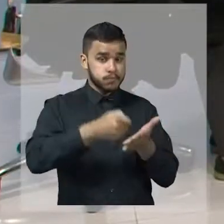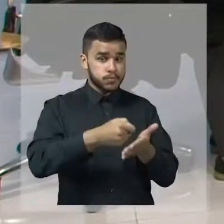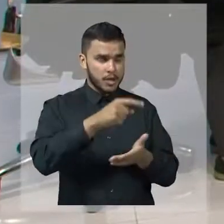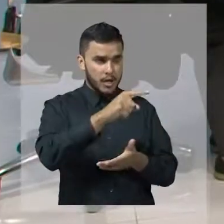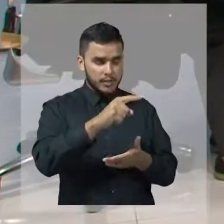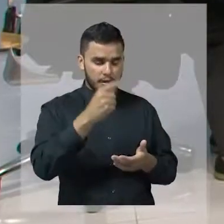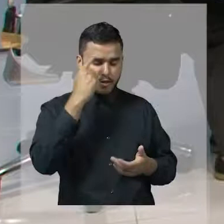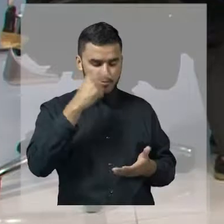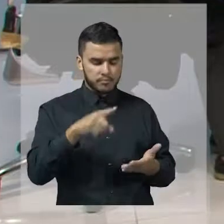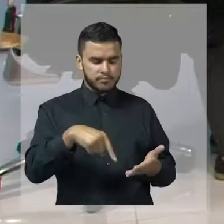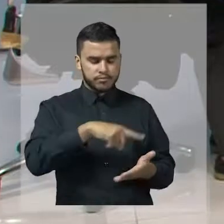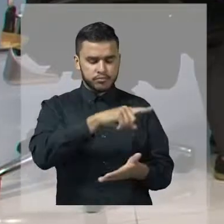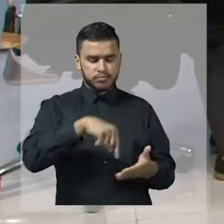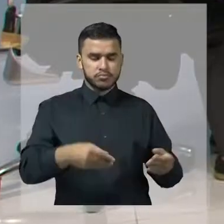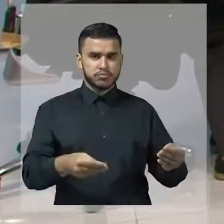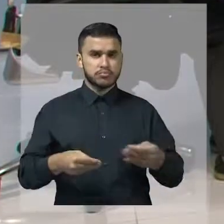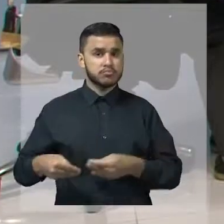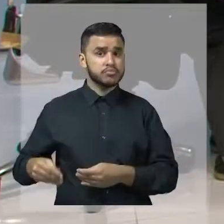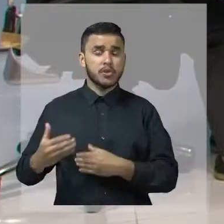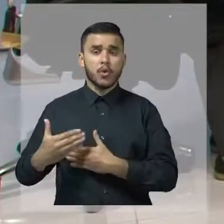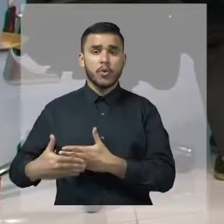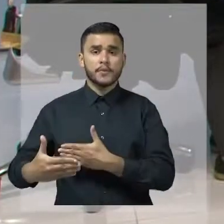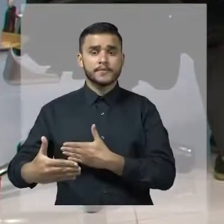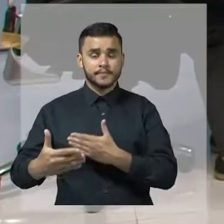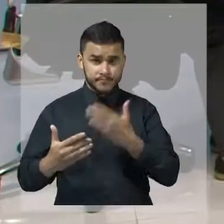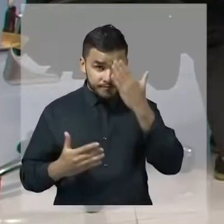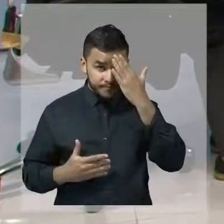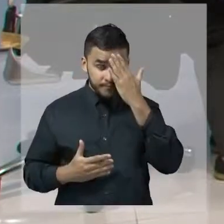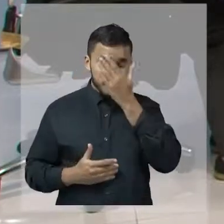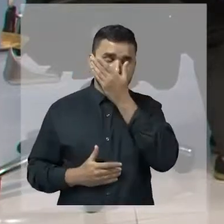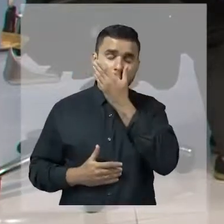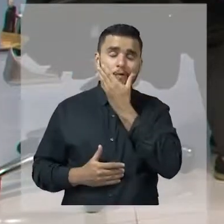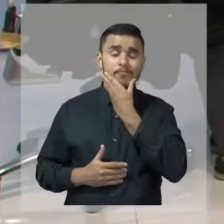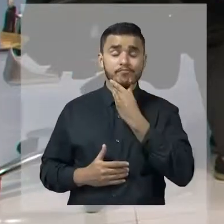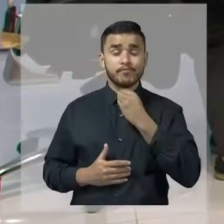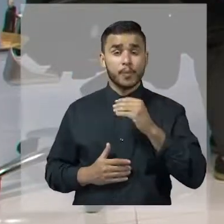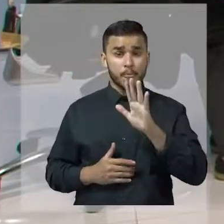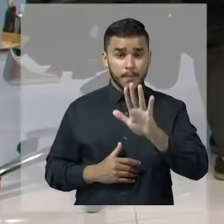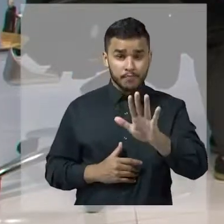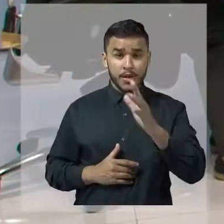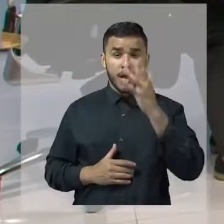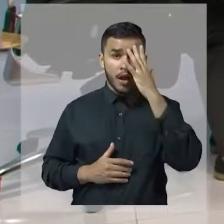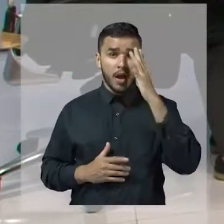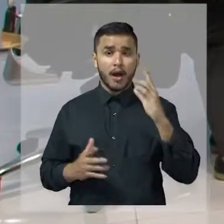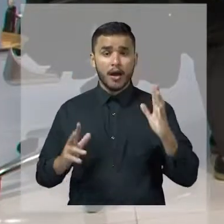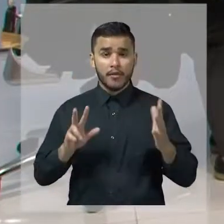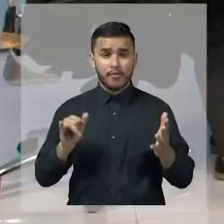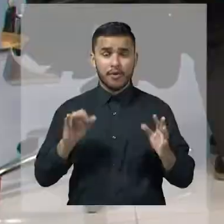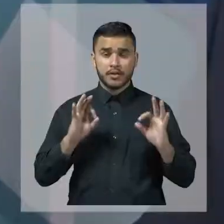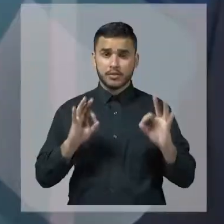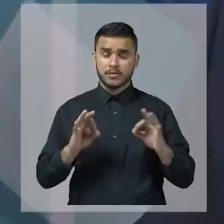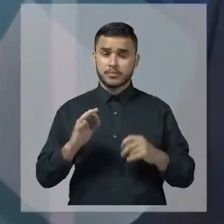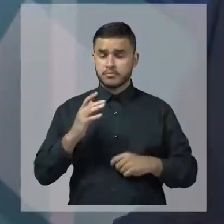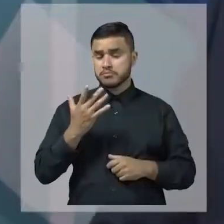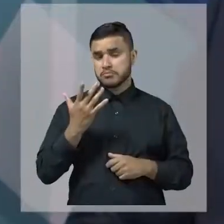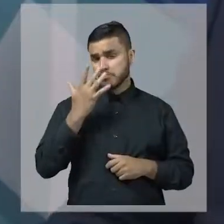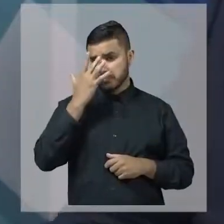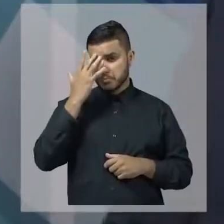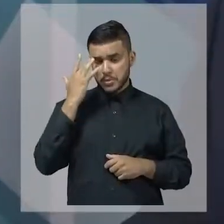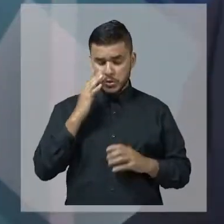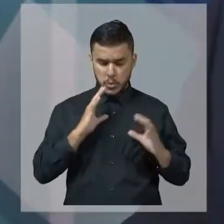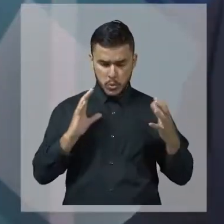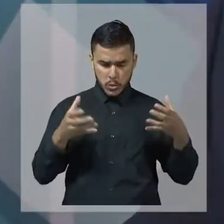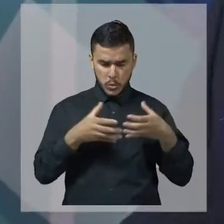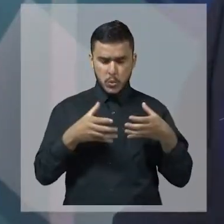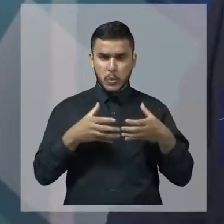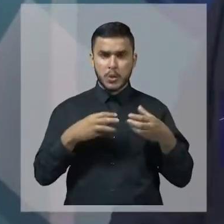sendo denunciado, ele está denunciado na Suprema Corte e vai participar da sabatina do ministro. Você tem